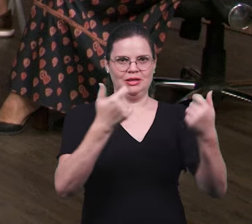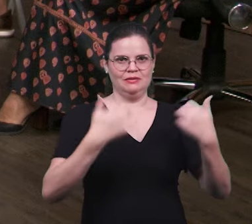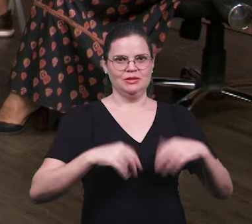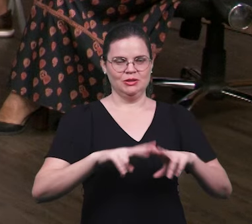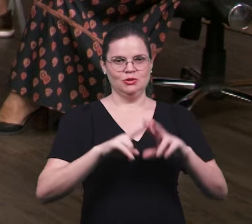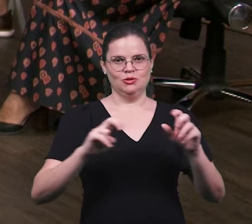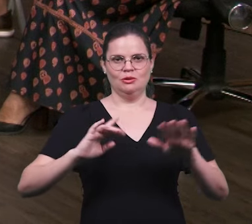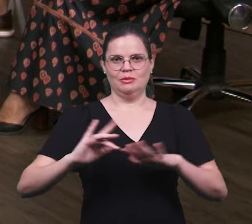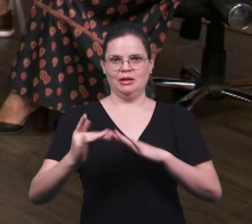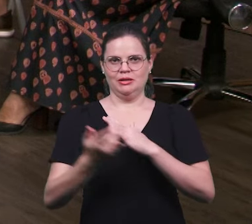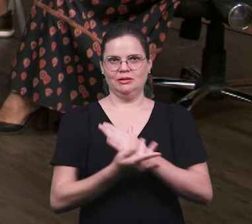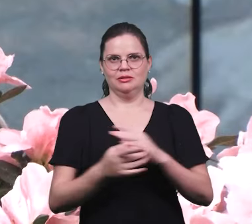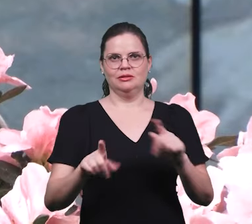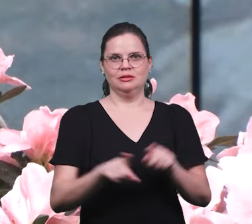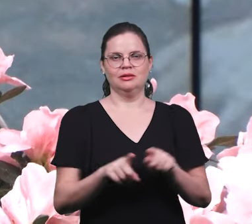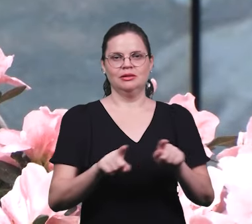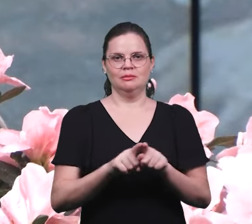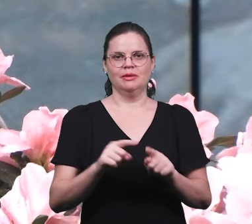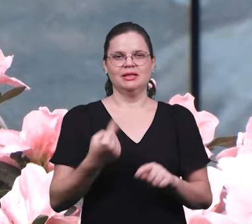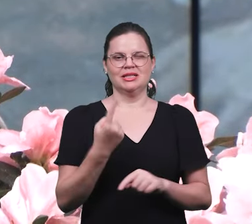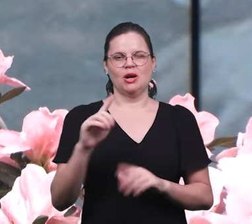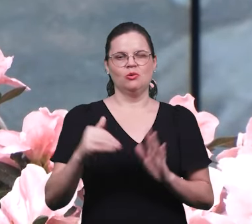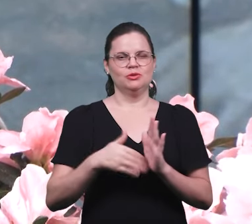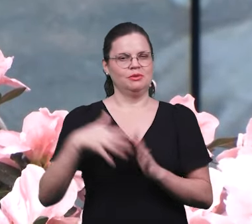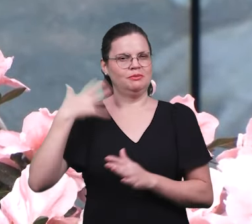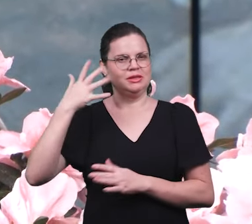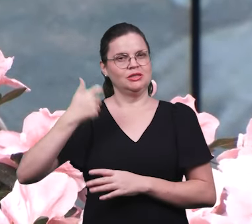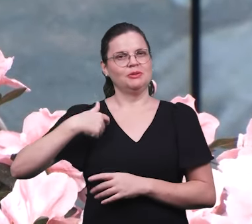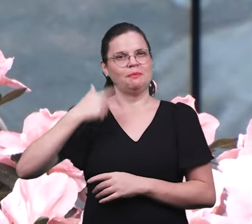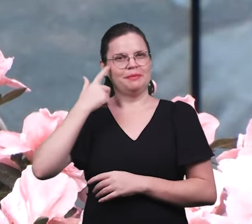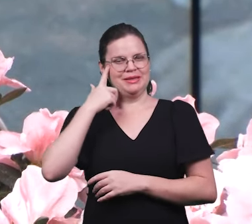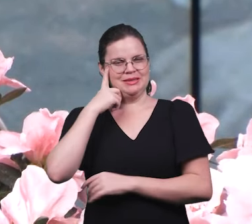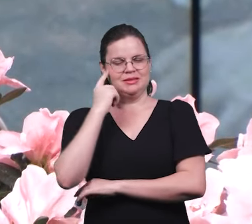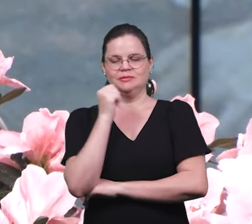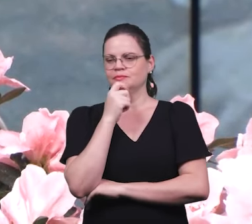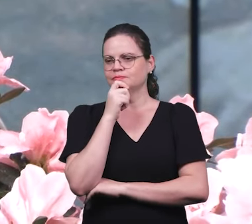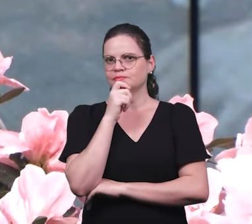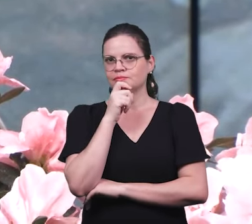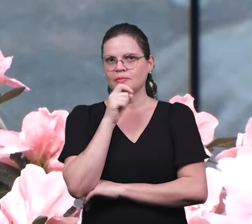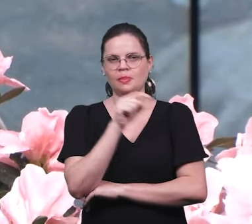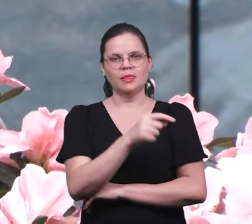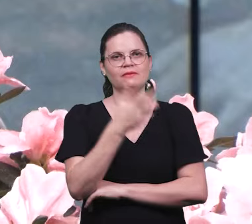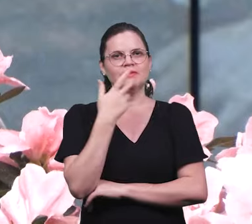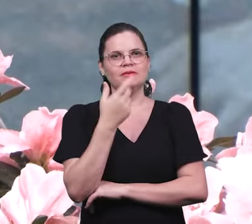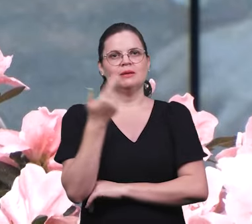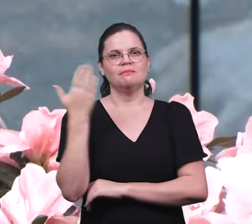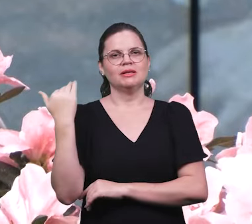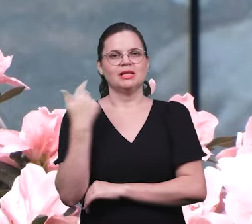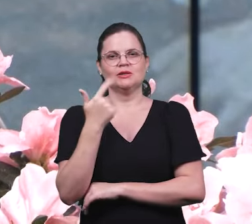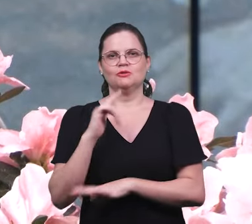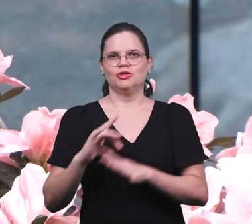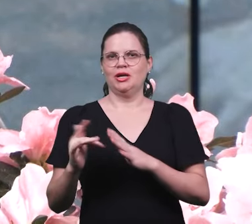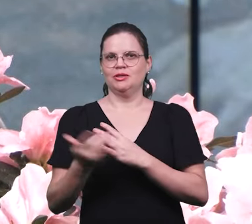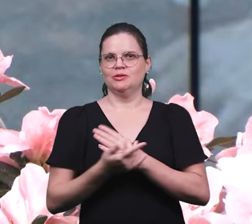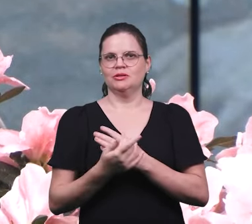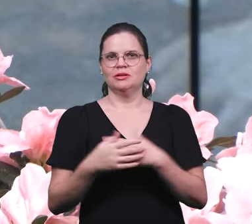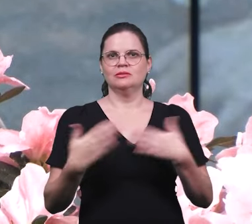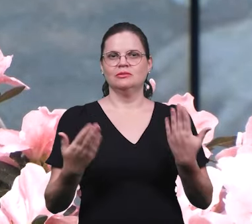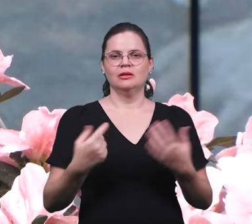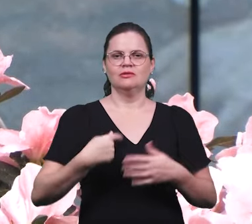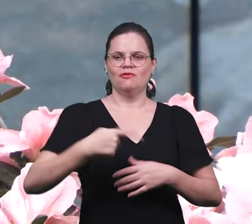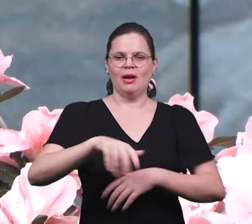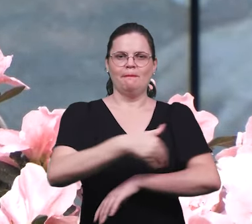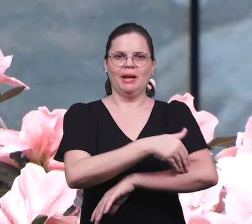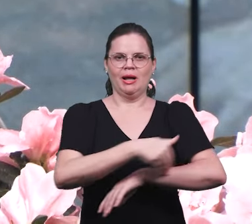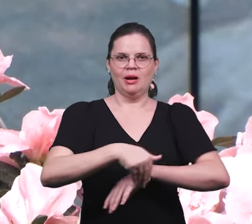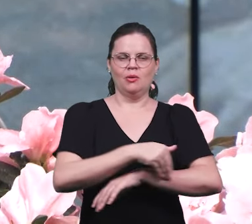da rede social, dessa última mensagem, eu fiquei pensando o seguinte: o senhor falou, antigamente não tinha rede social, então íamos para as